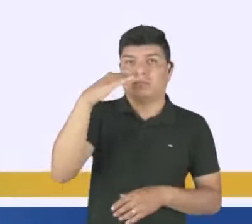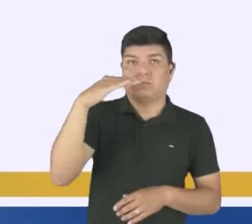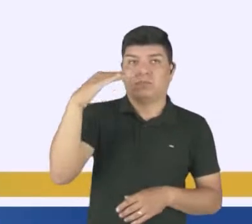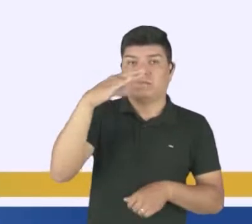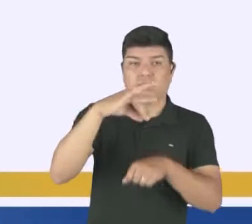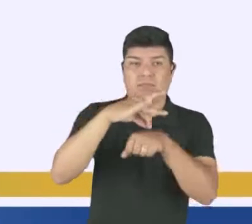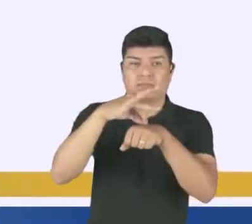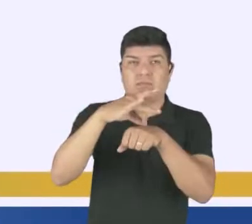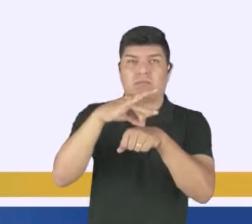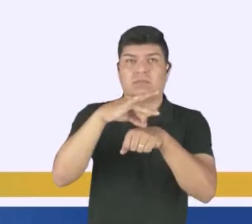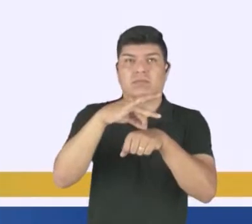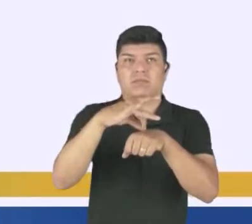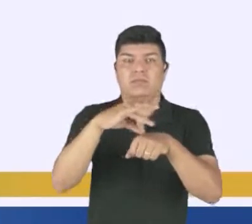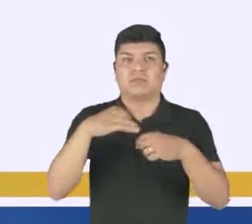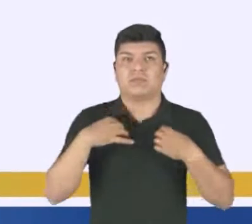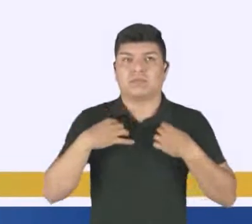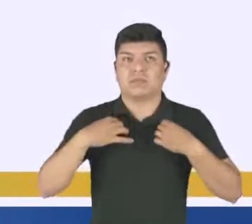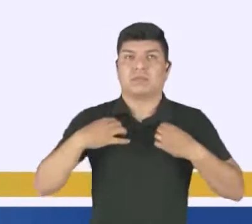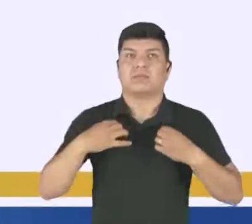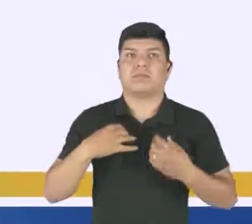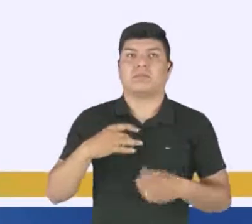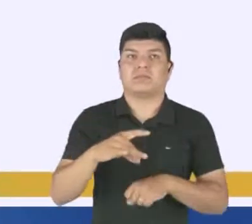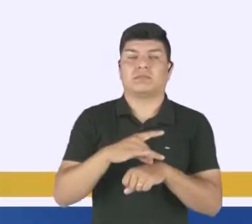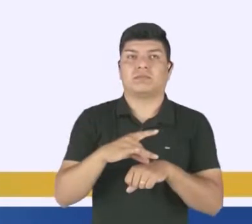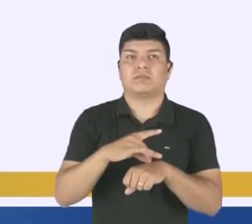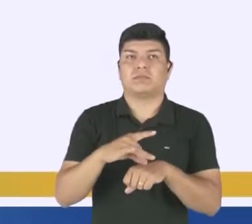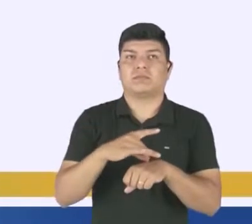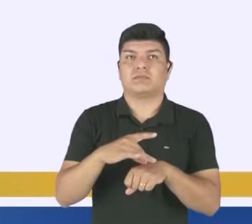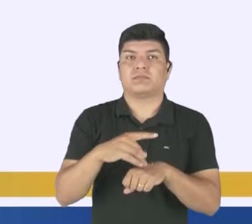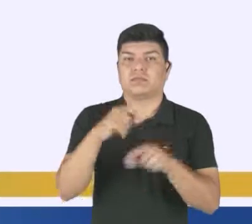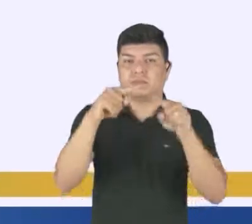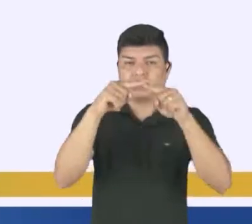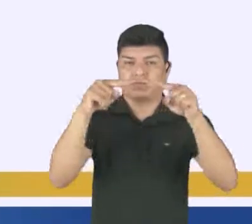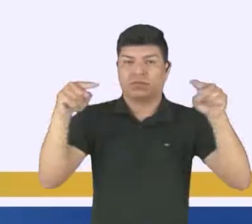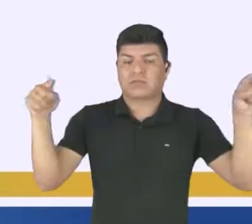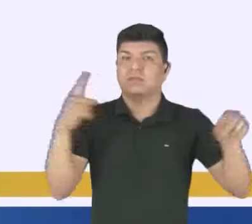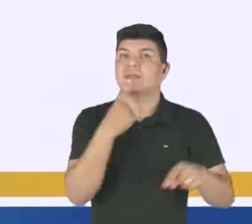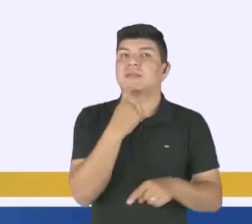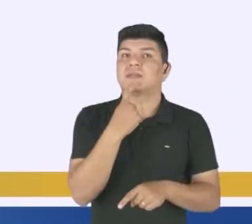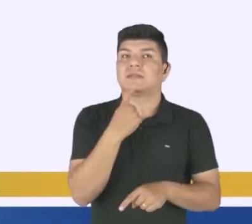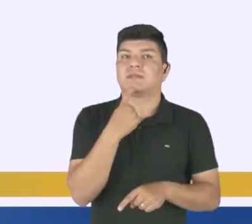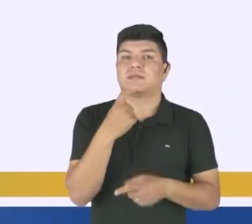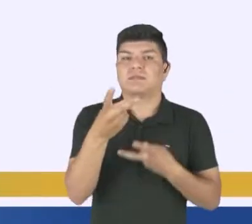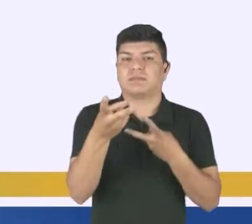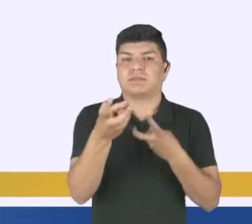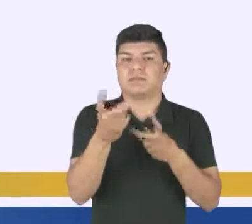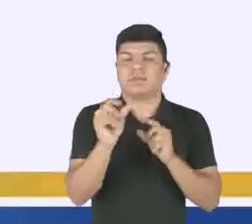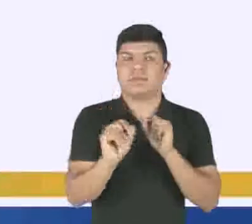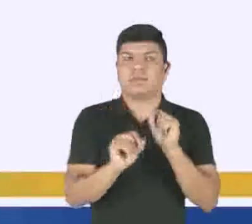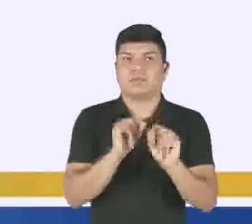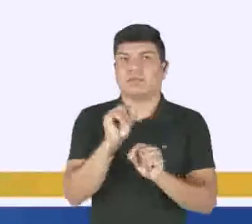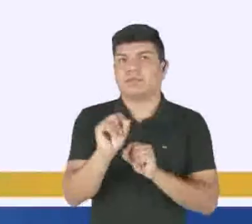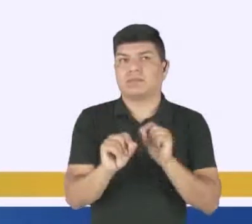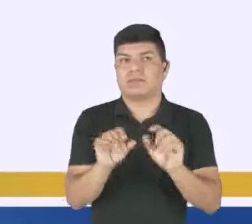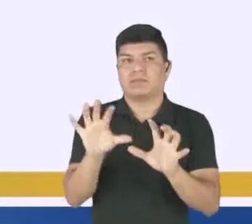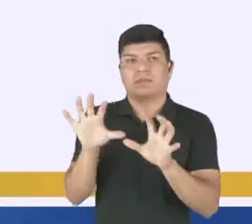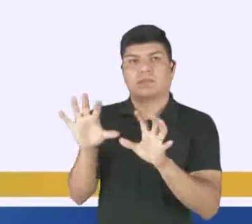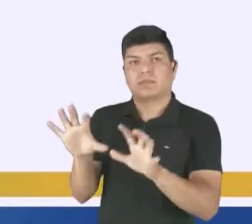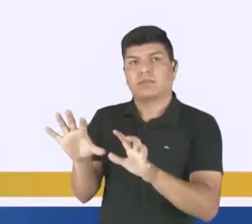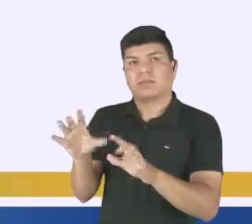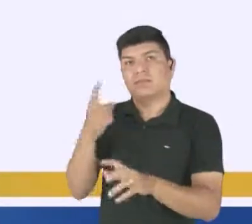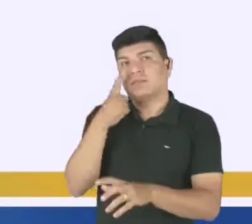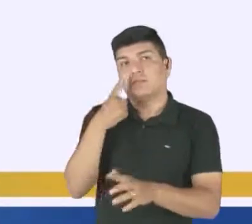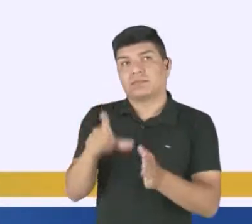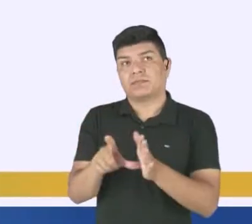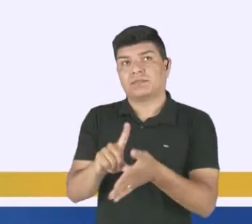preta, e aí eu coloquei uma linha vermelha exatamente para identificar essa parte aqui que nós